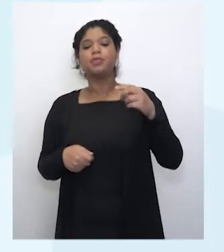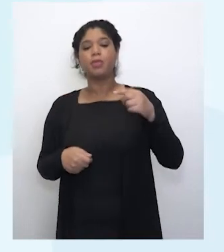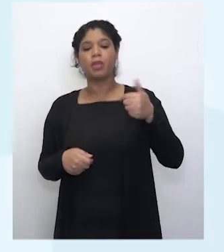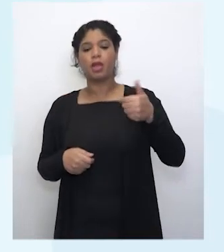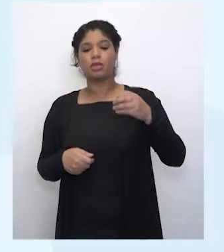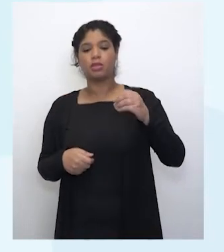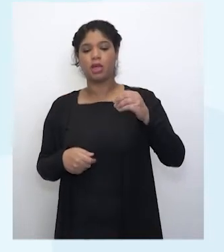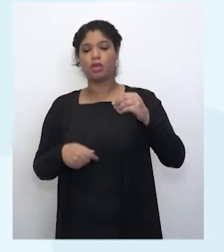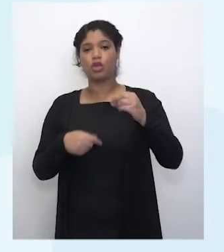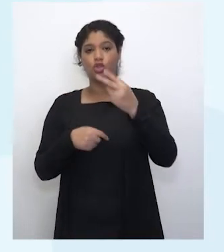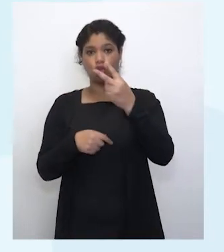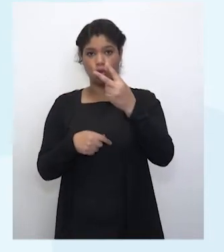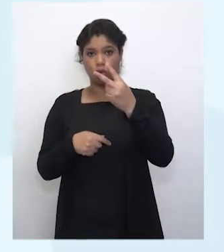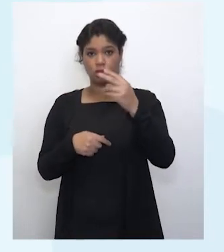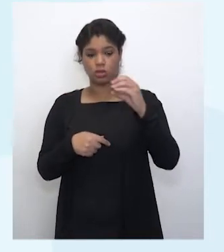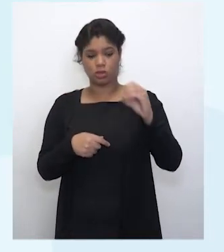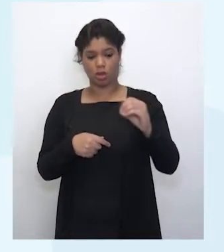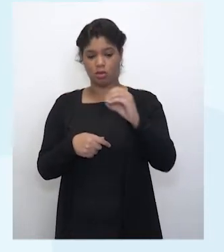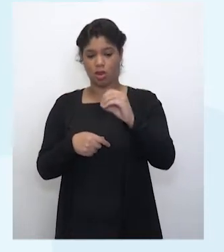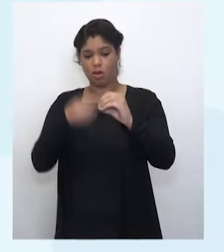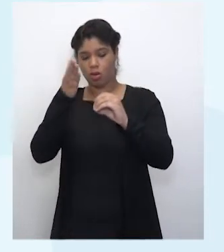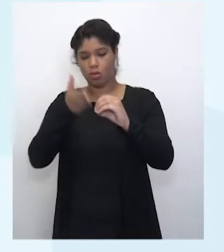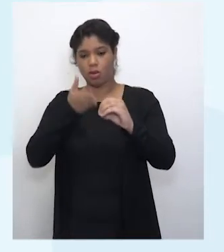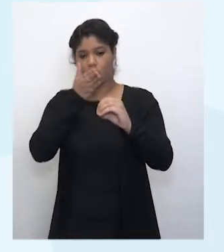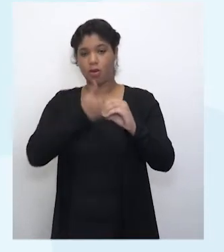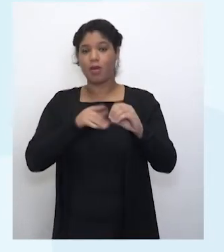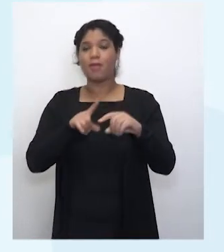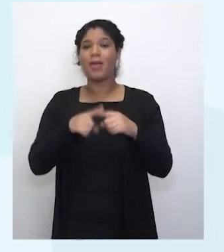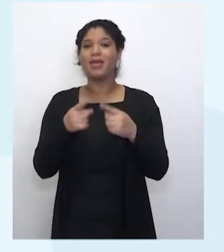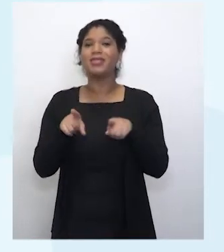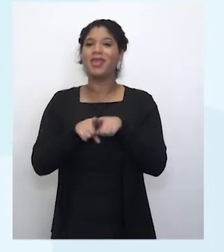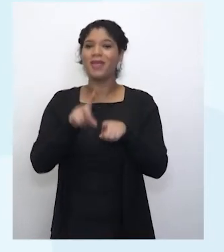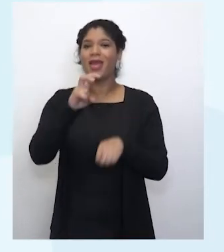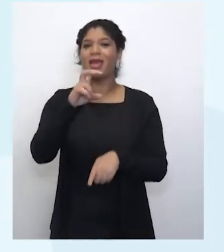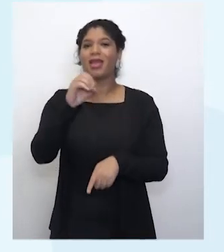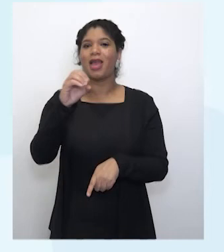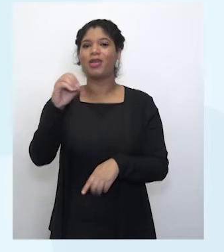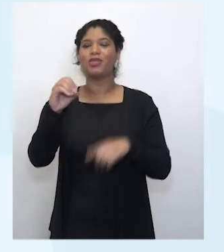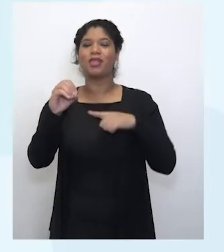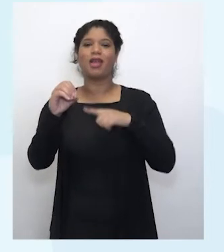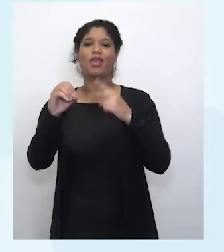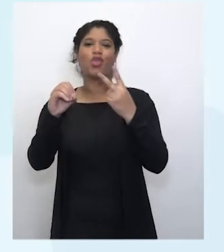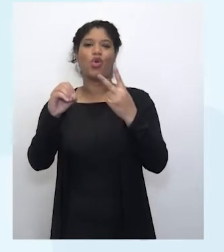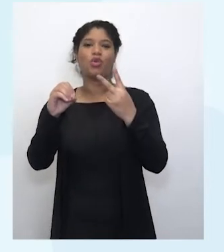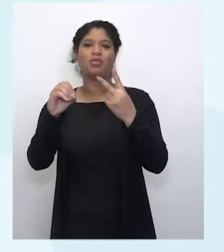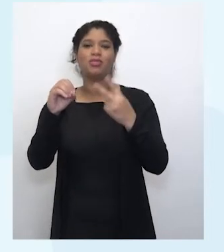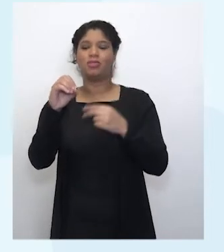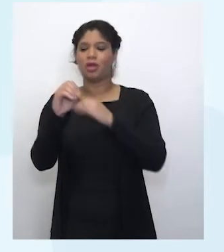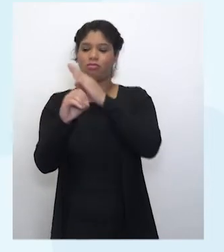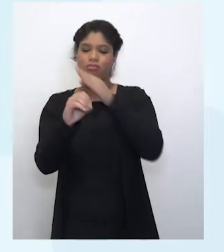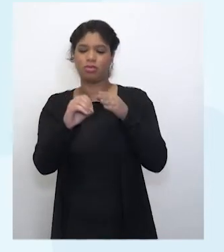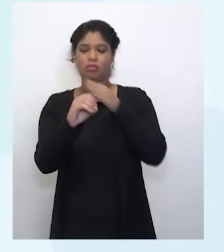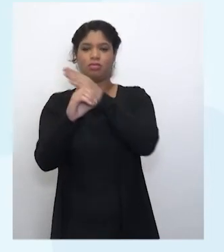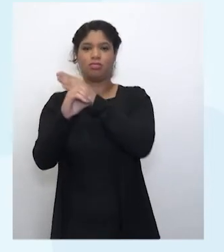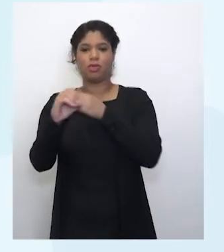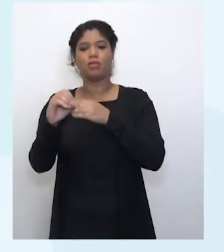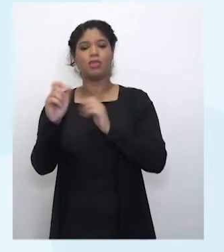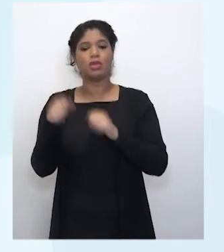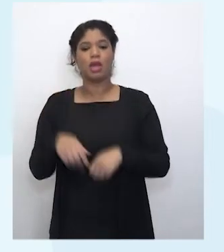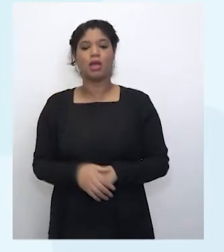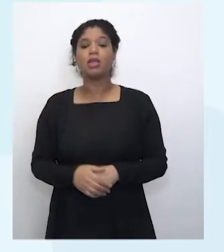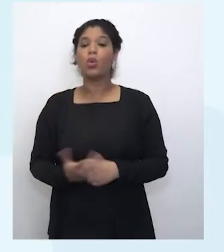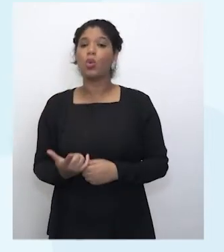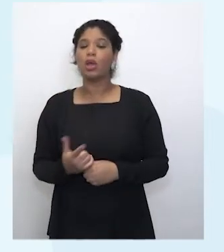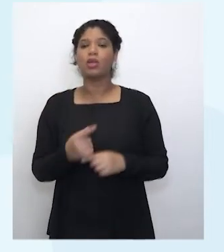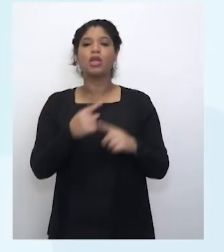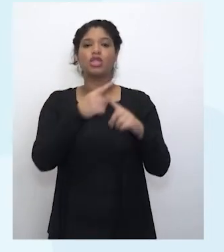tem 2 zeros e o 500 tem 2 zeros. Ah, fácil, porque aí ficou x vezes 5. Isso